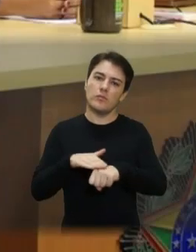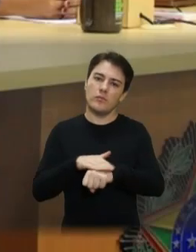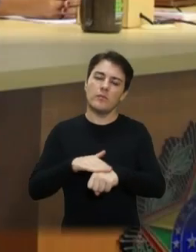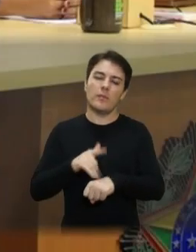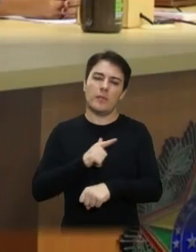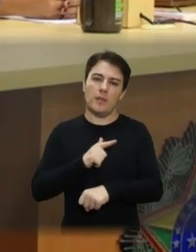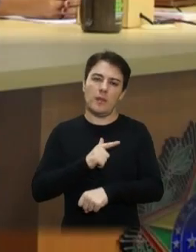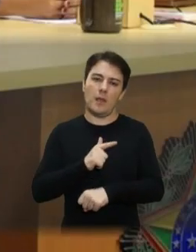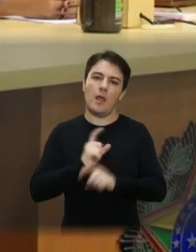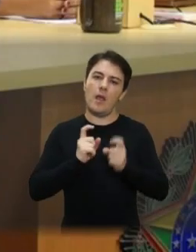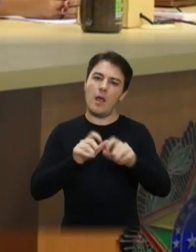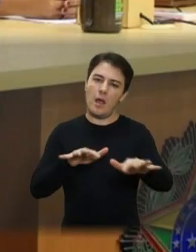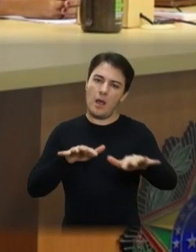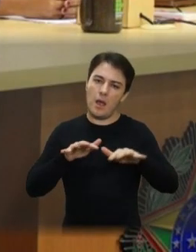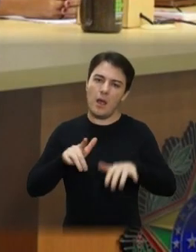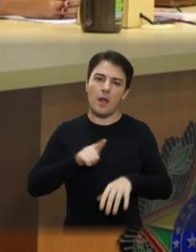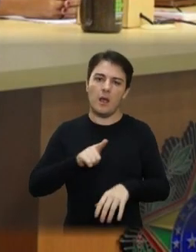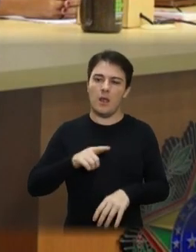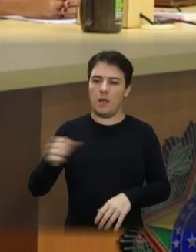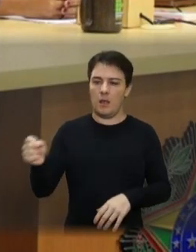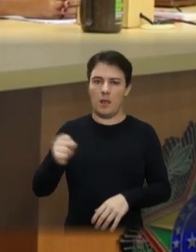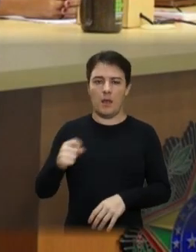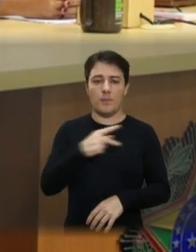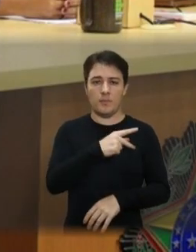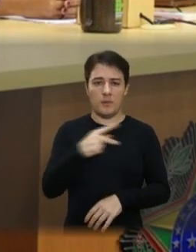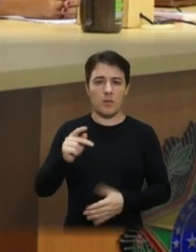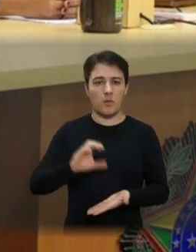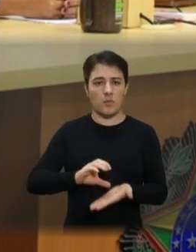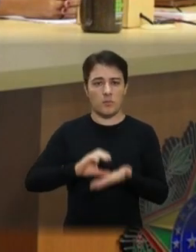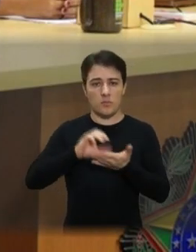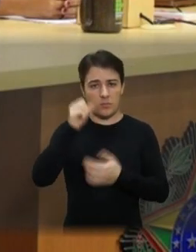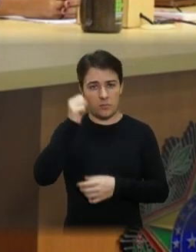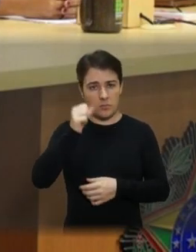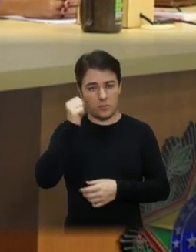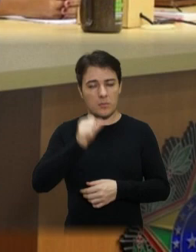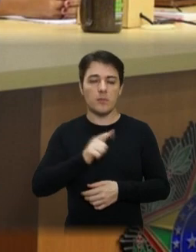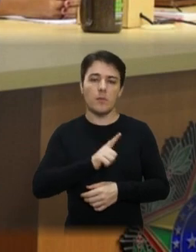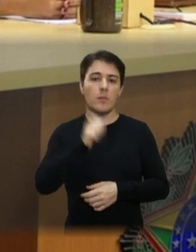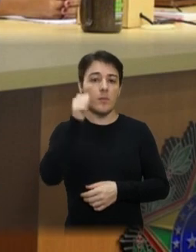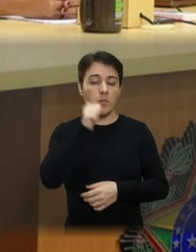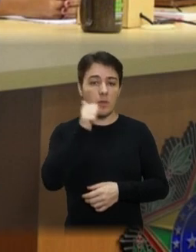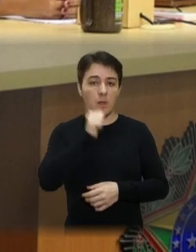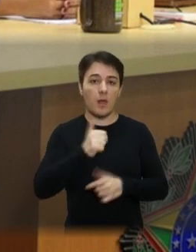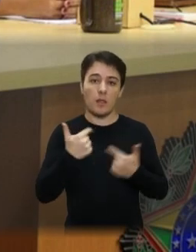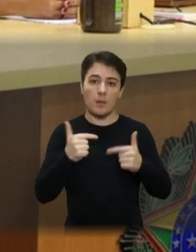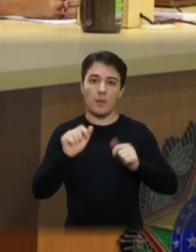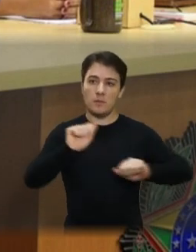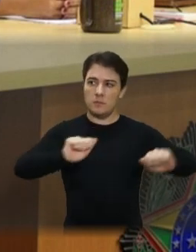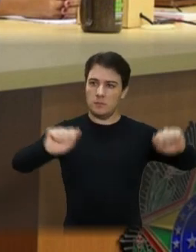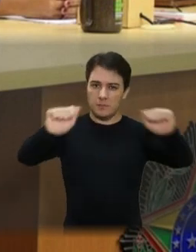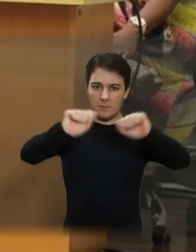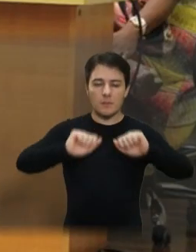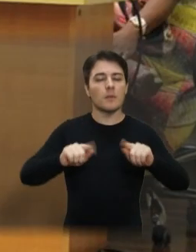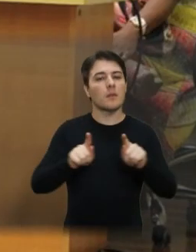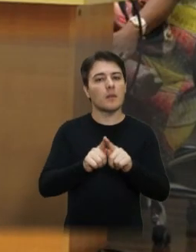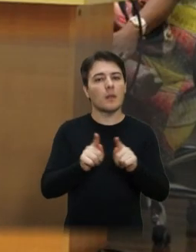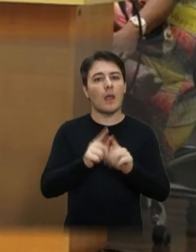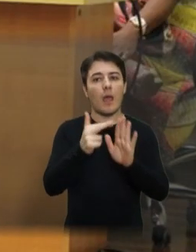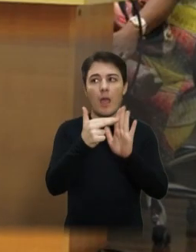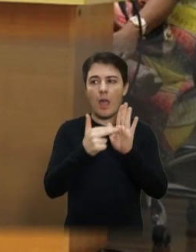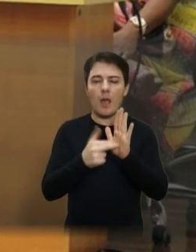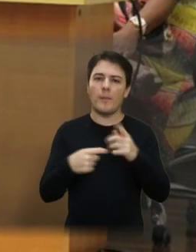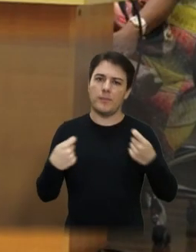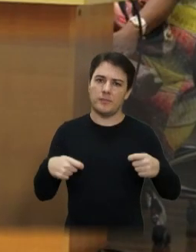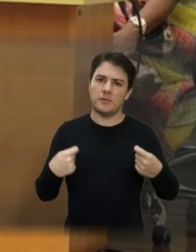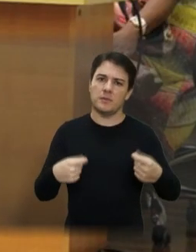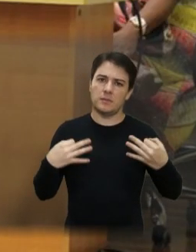uma audiência pública onde nós tivemos a presidenta do Conselho de mulheres uma trabalhadora doméstica colocando os pontos e importância de regulamentar